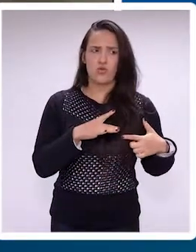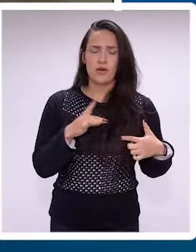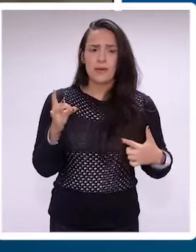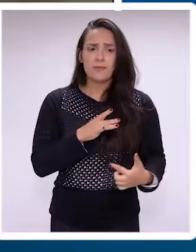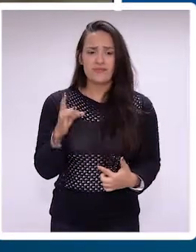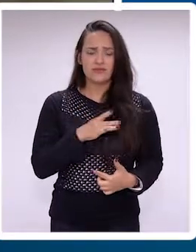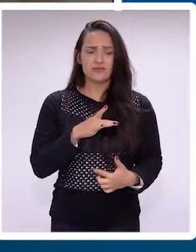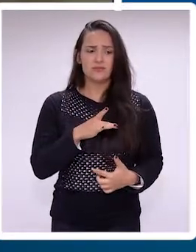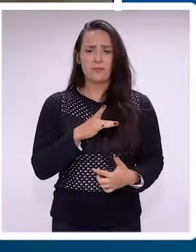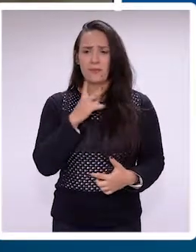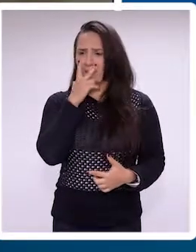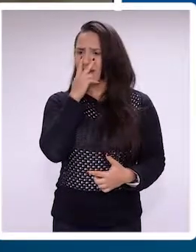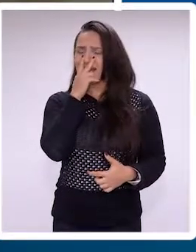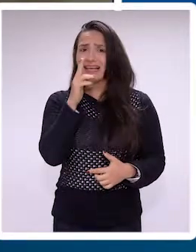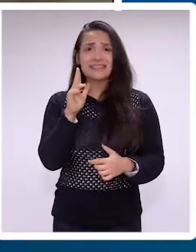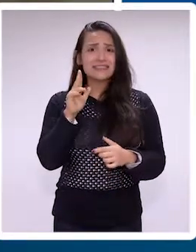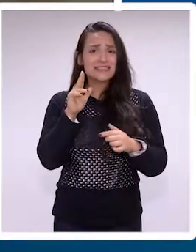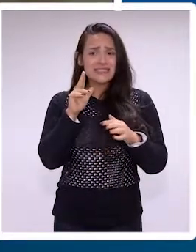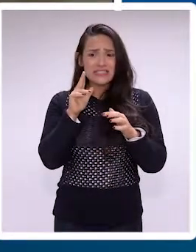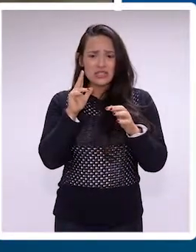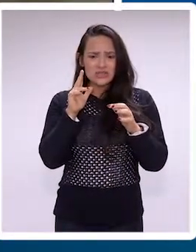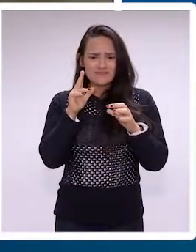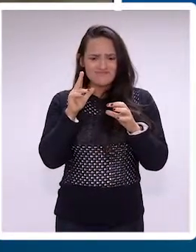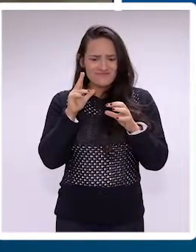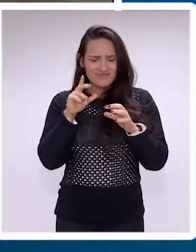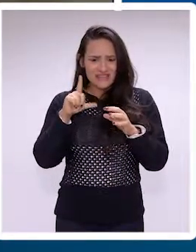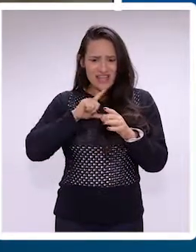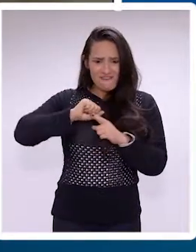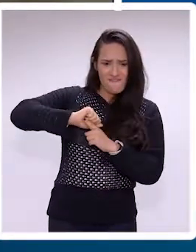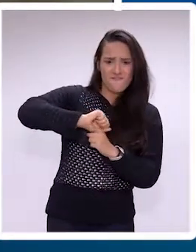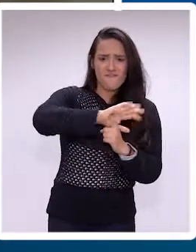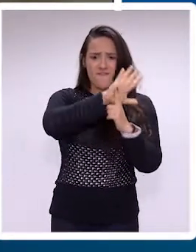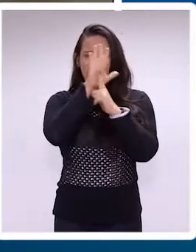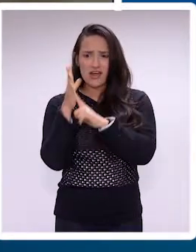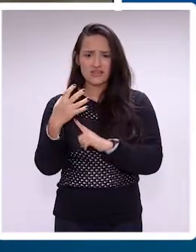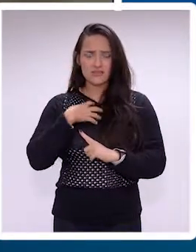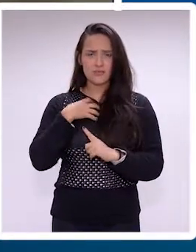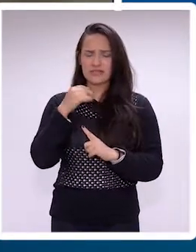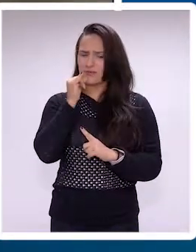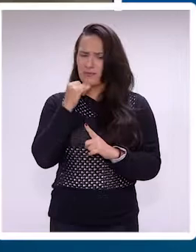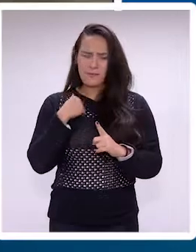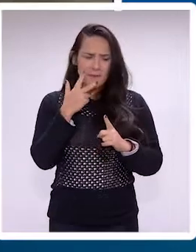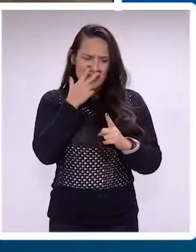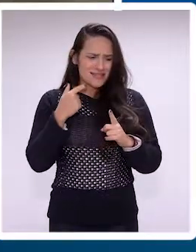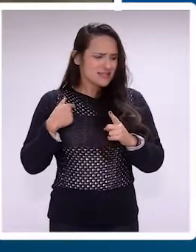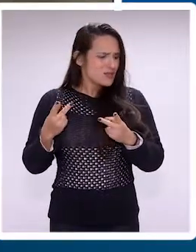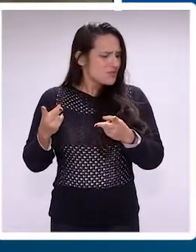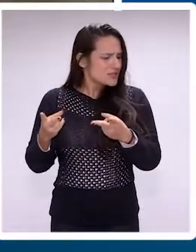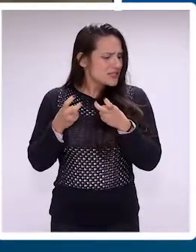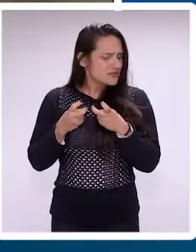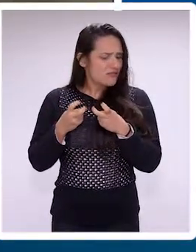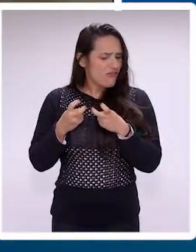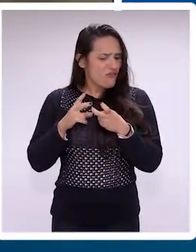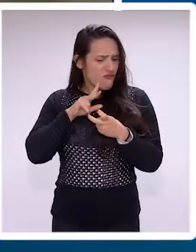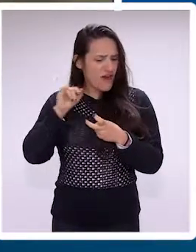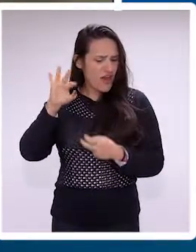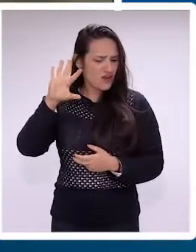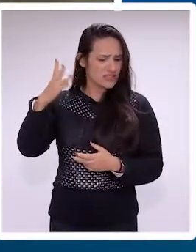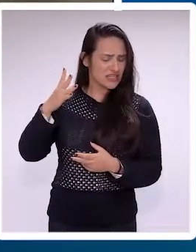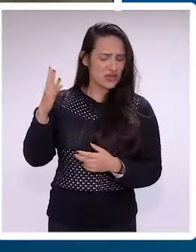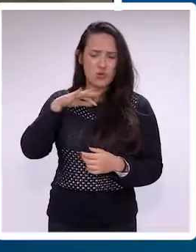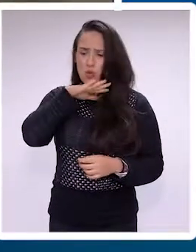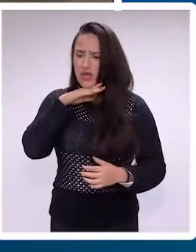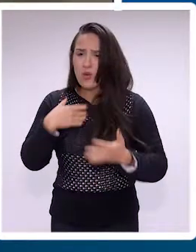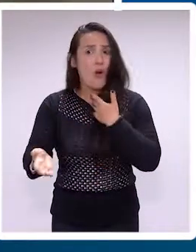de medo. É um medo, mas é um medo difuso. É um medo em que eu tenho a sensação de que vai acontecer